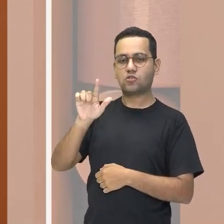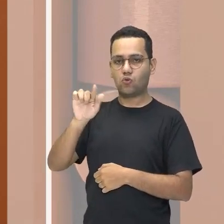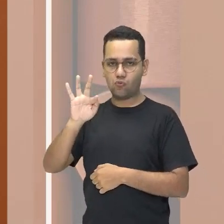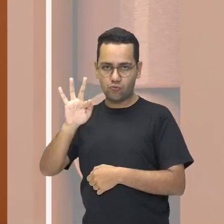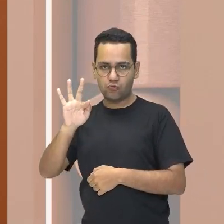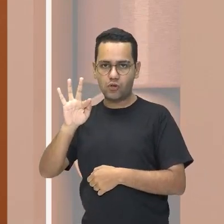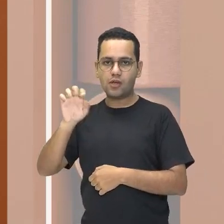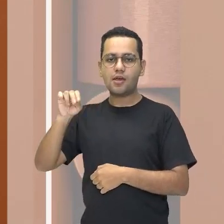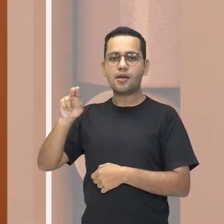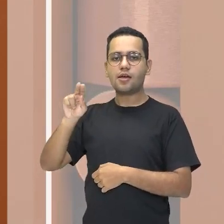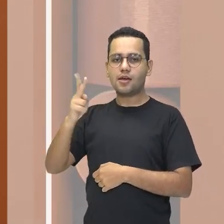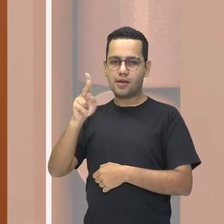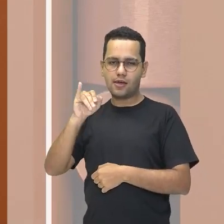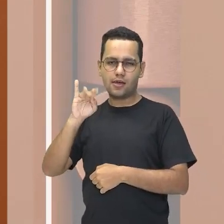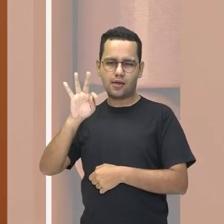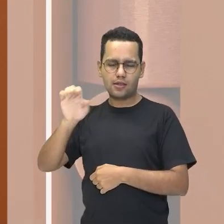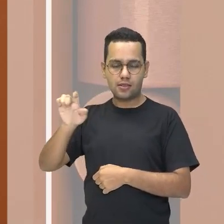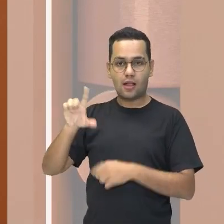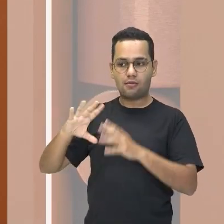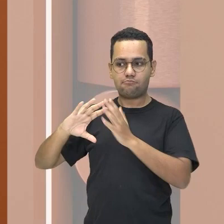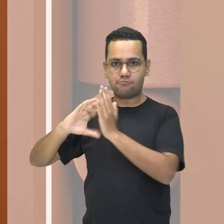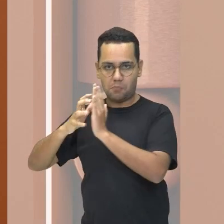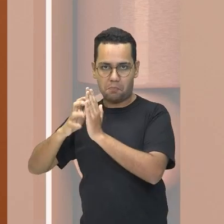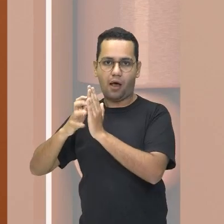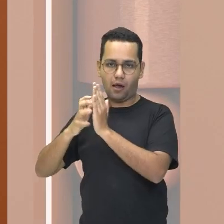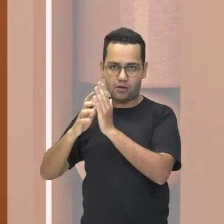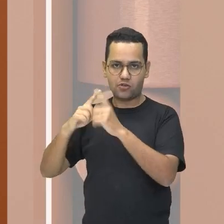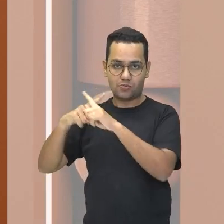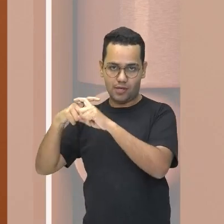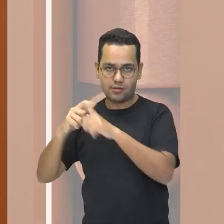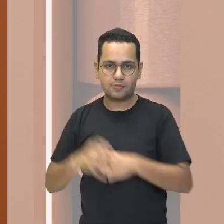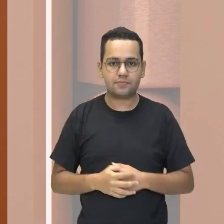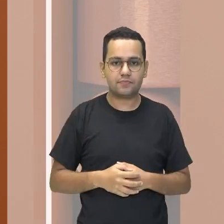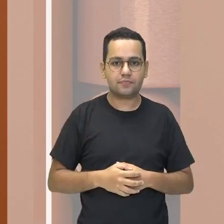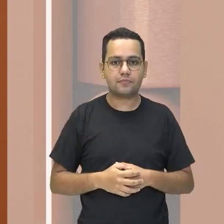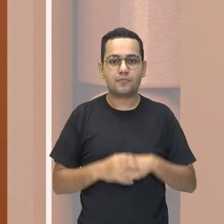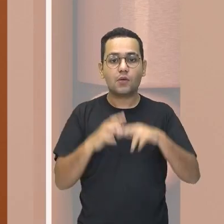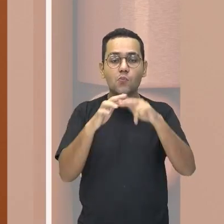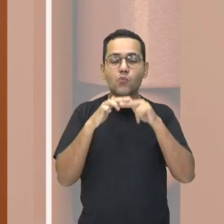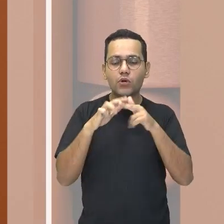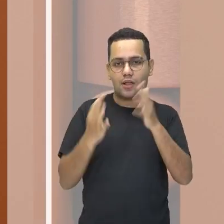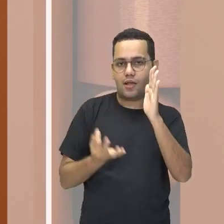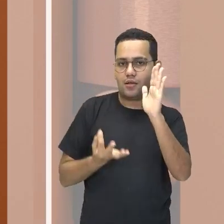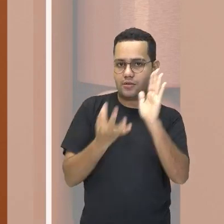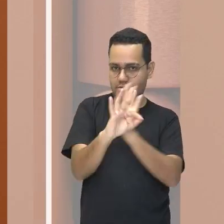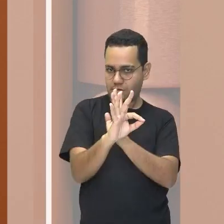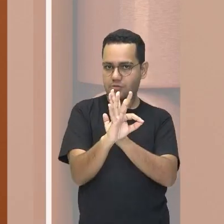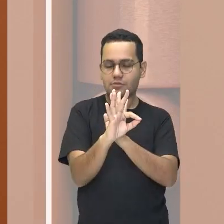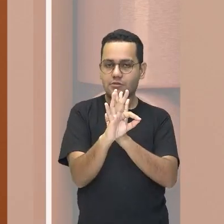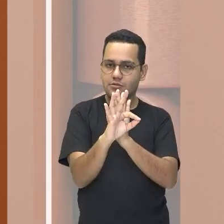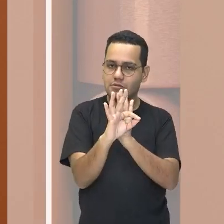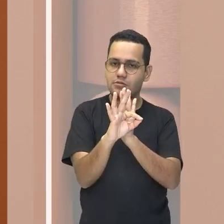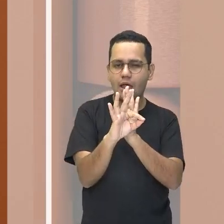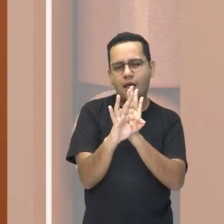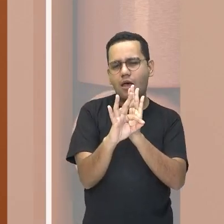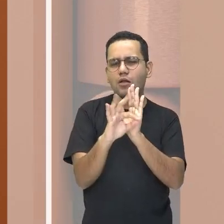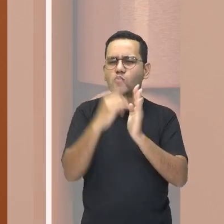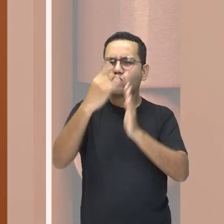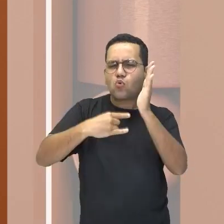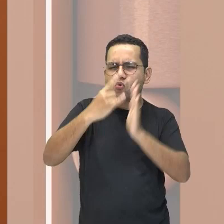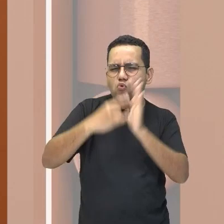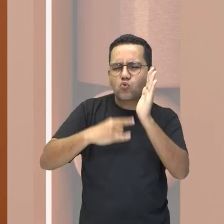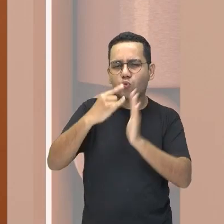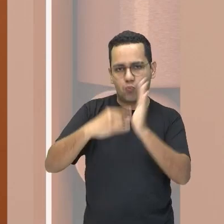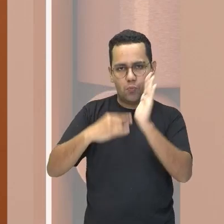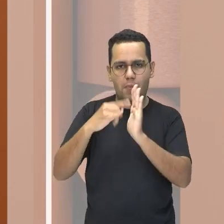nazista. Eles assinaram o Tratado de Não Agressão Germano-Soviético, que meio que dava tempo para ambos